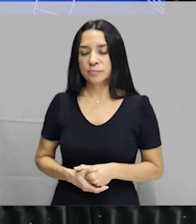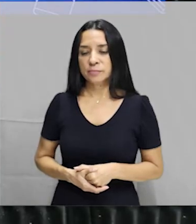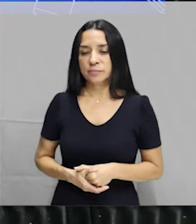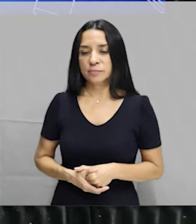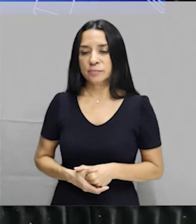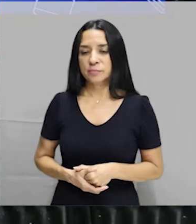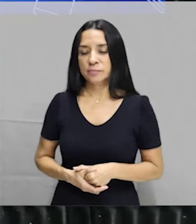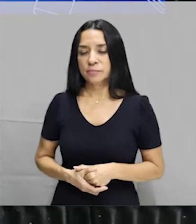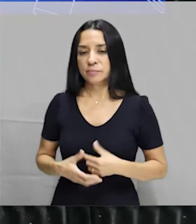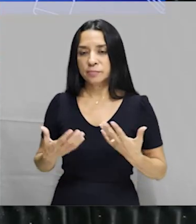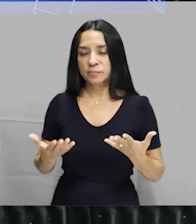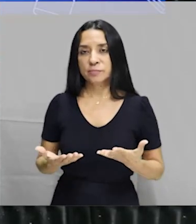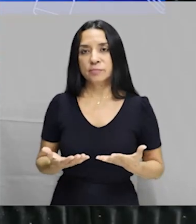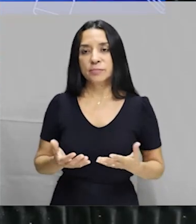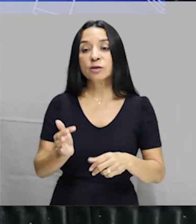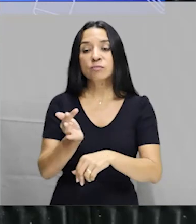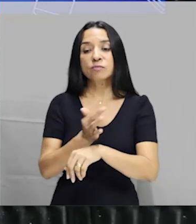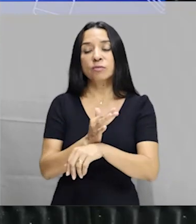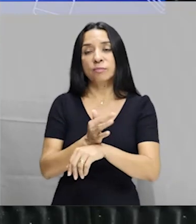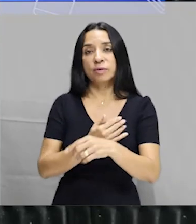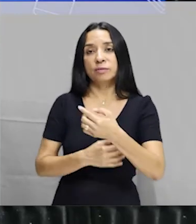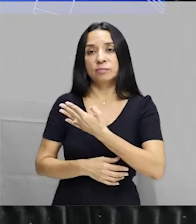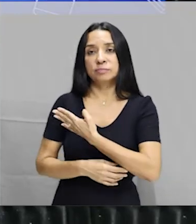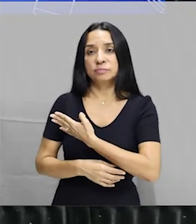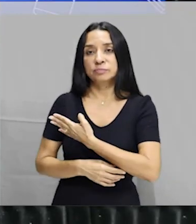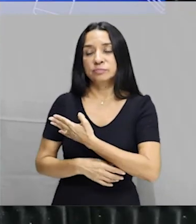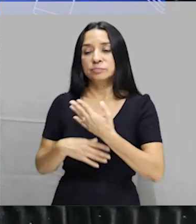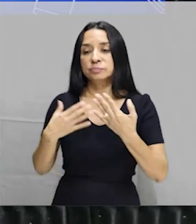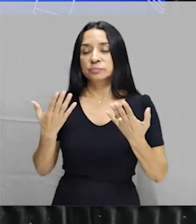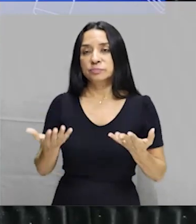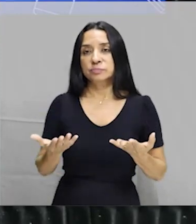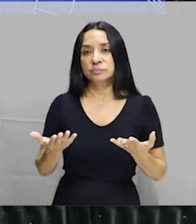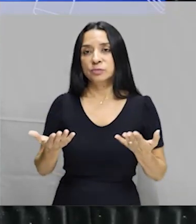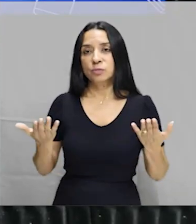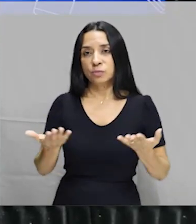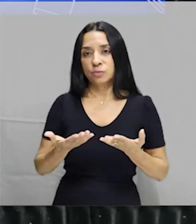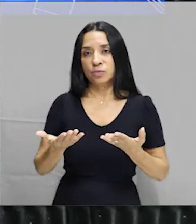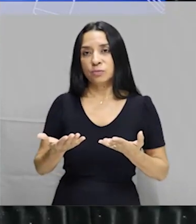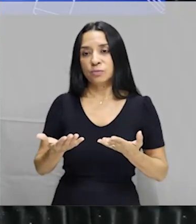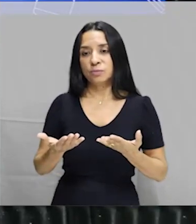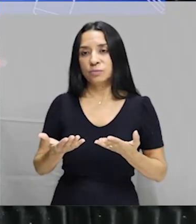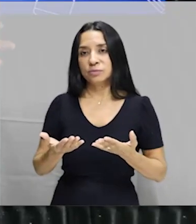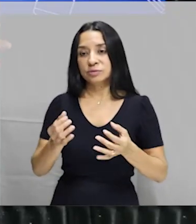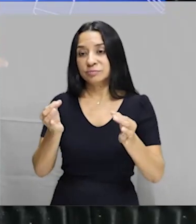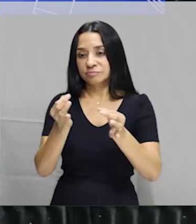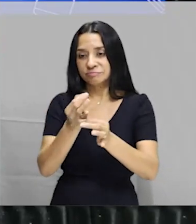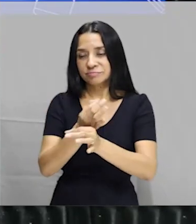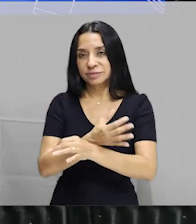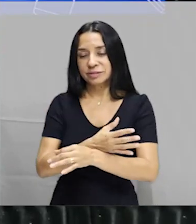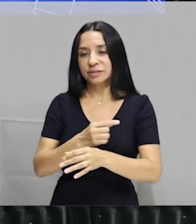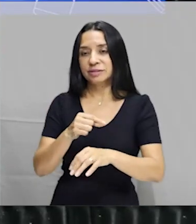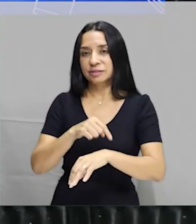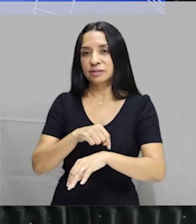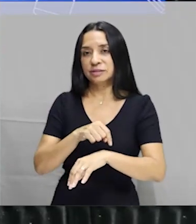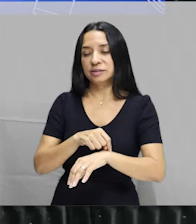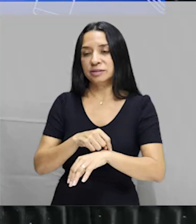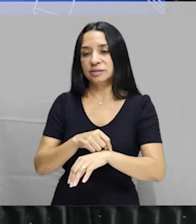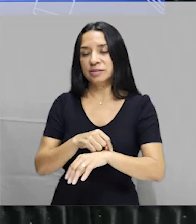nos veremos. Formal, tá certo? Então, gente, por hoje a gente fica aqui.